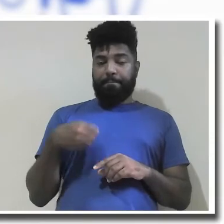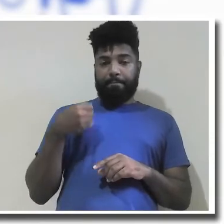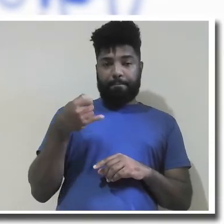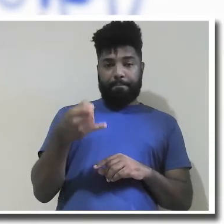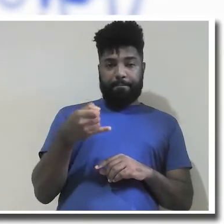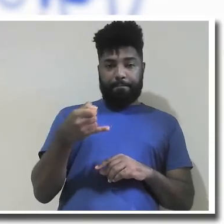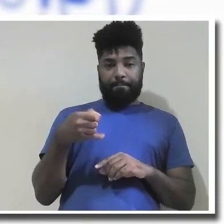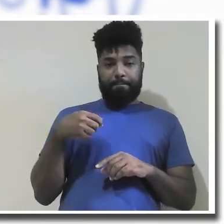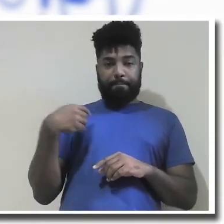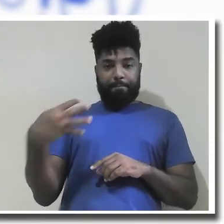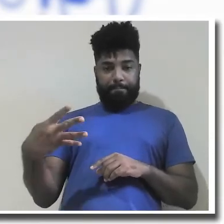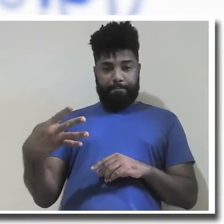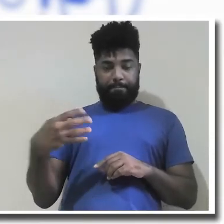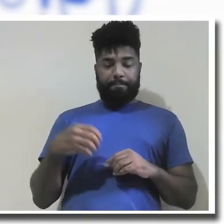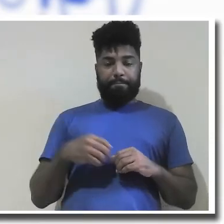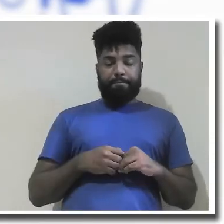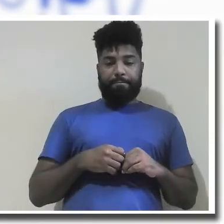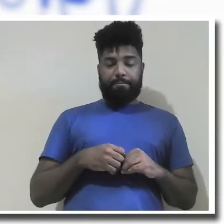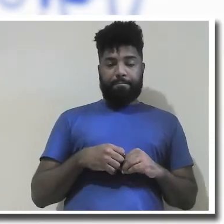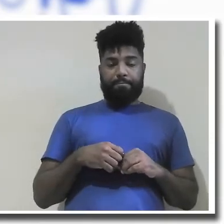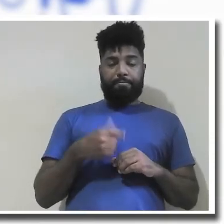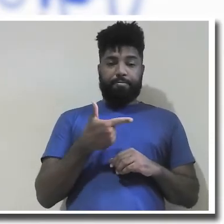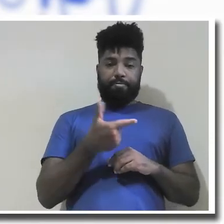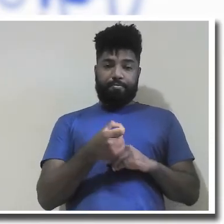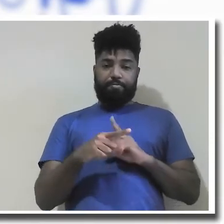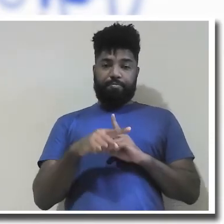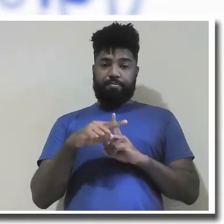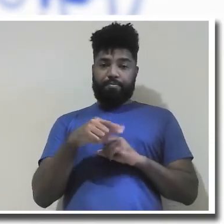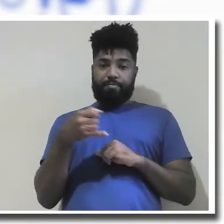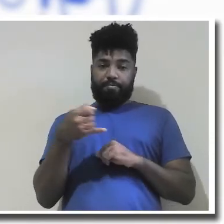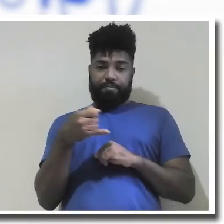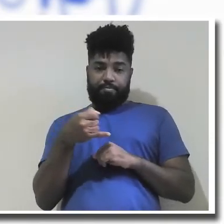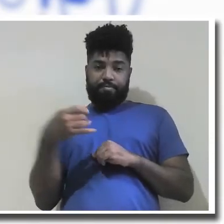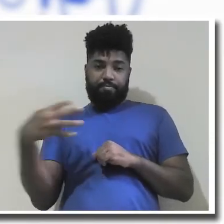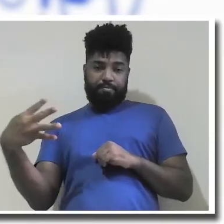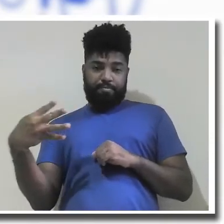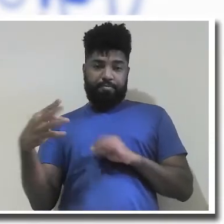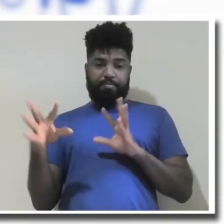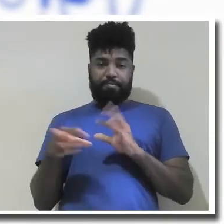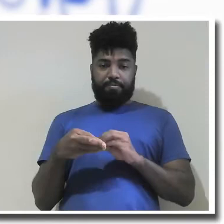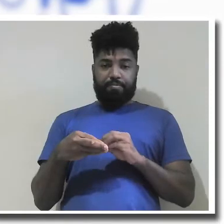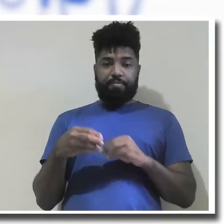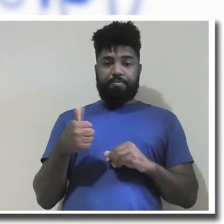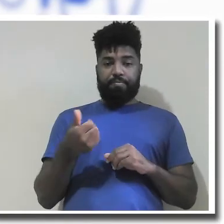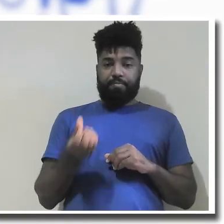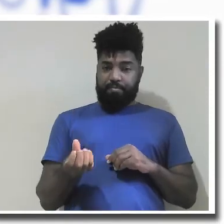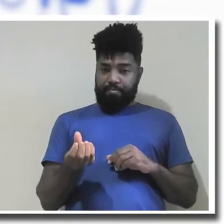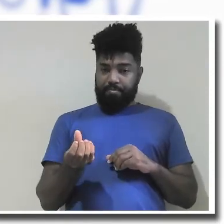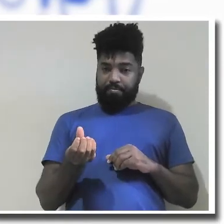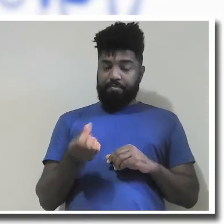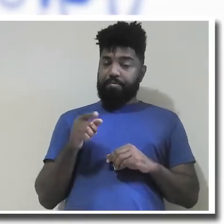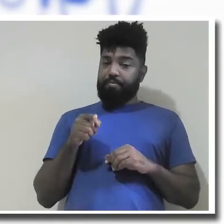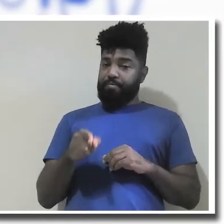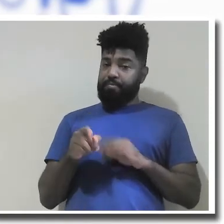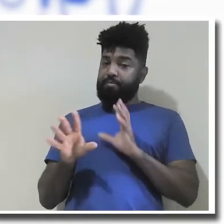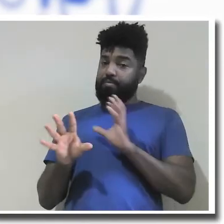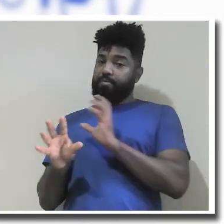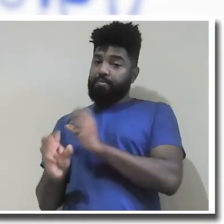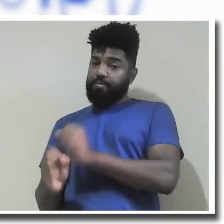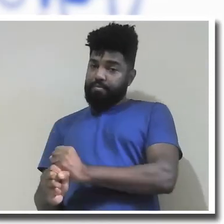menos 4. 20 menos 4, 16. Que é exatamente o